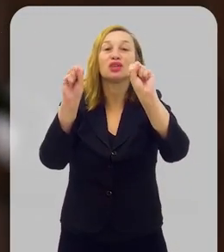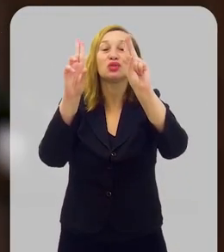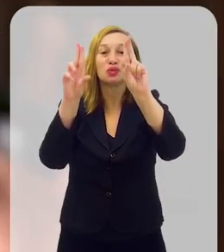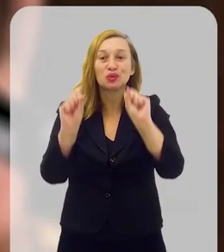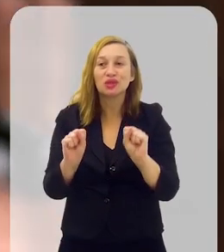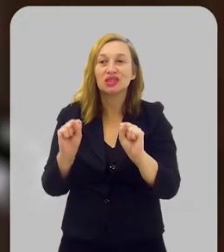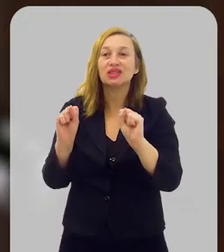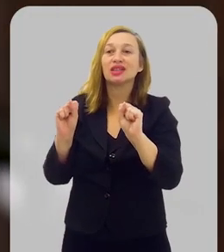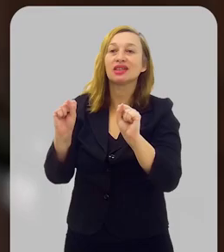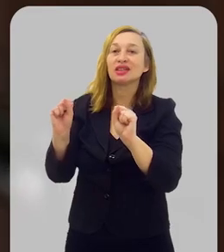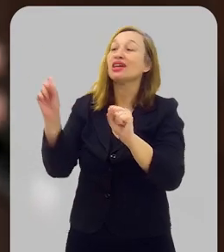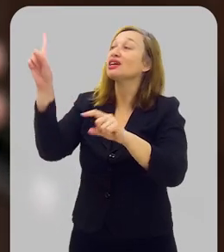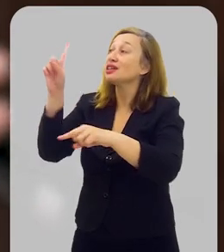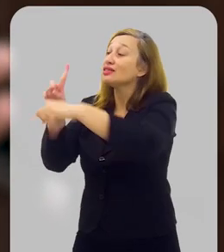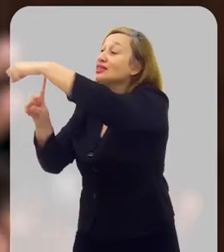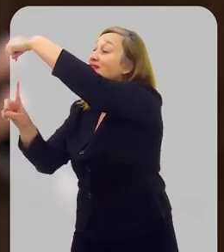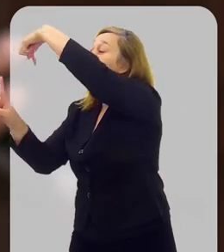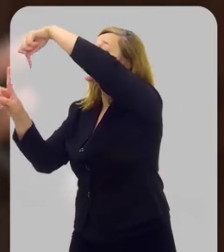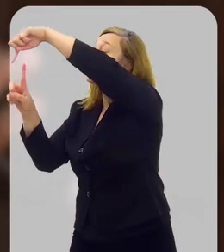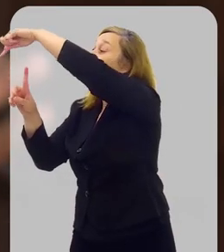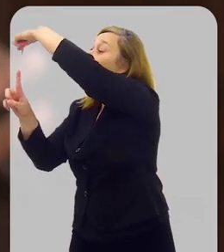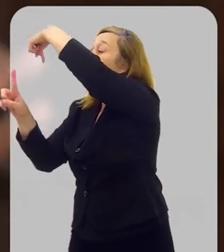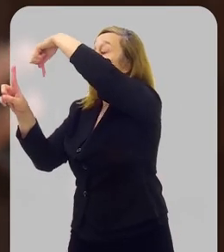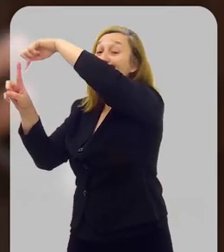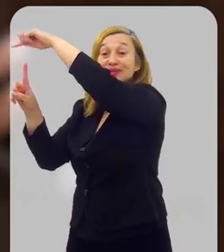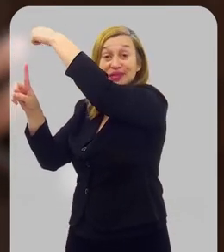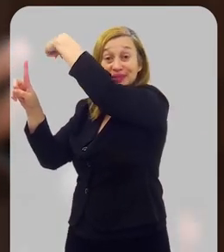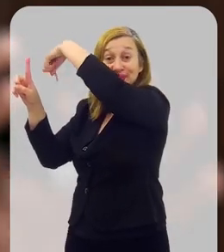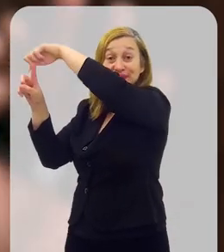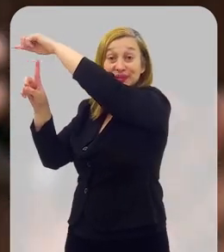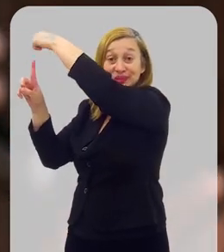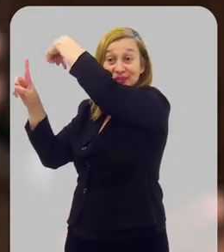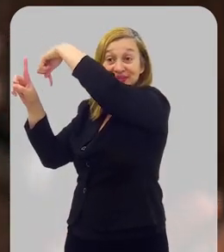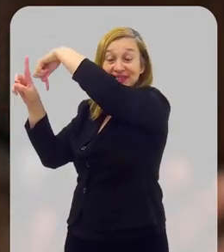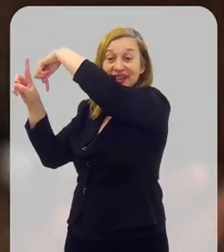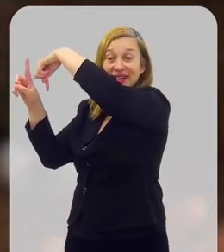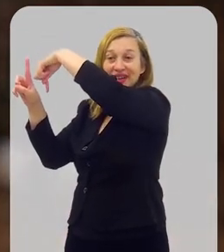Jesus Santo Santo é o